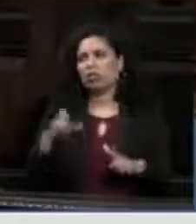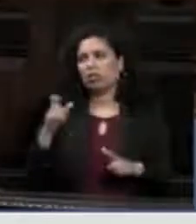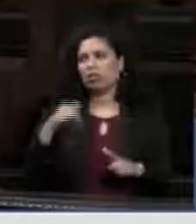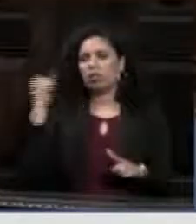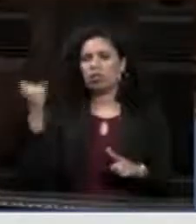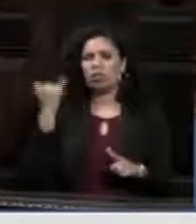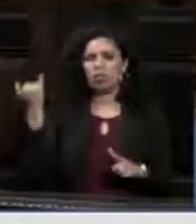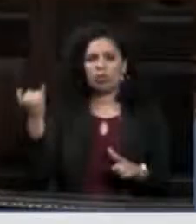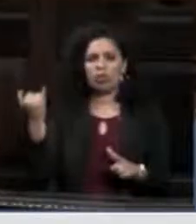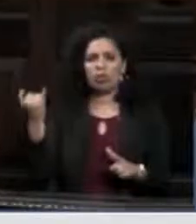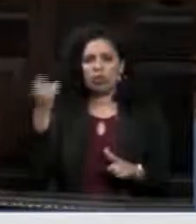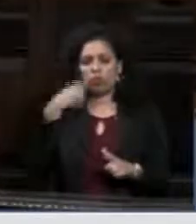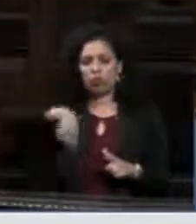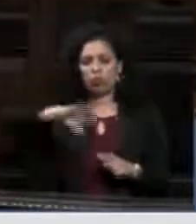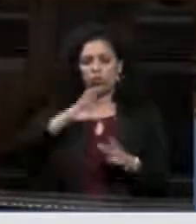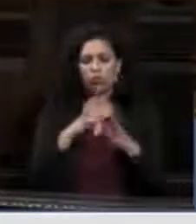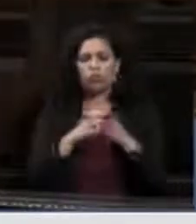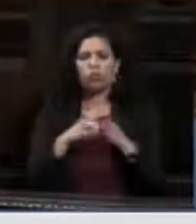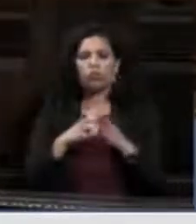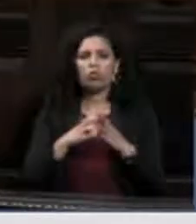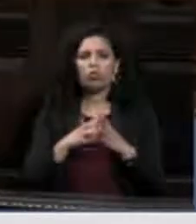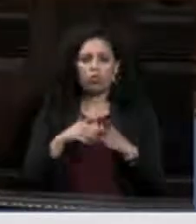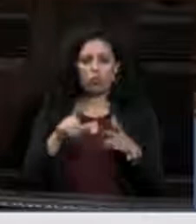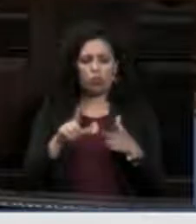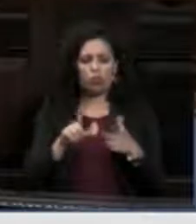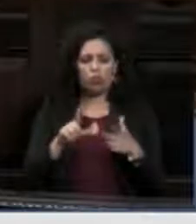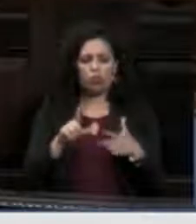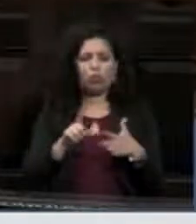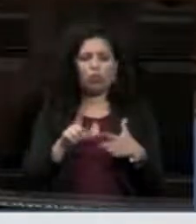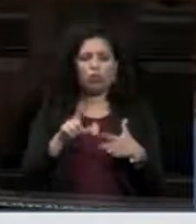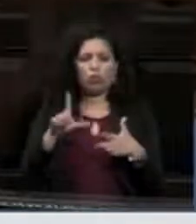como membros dos poderes, sejamos